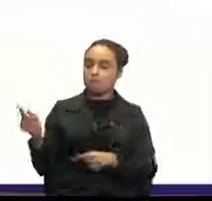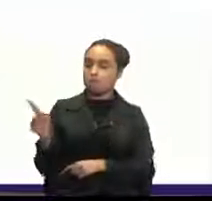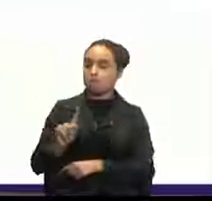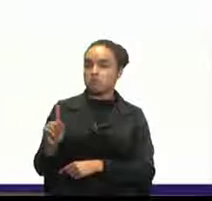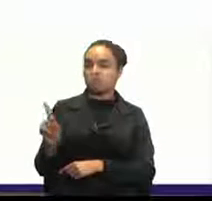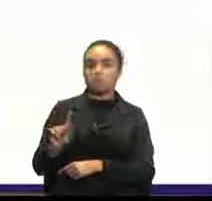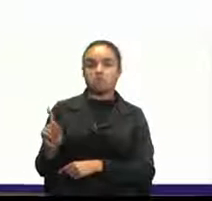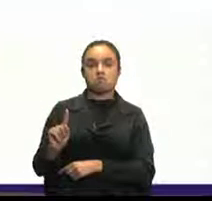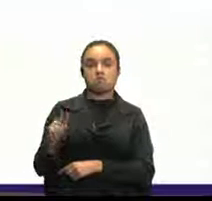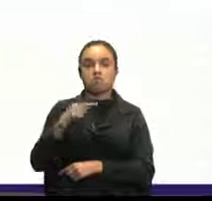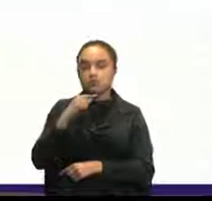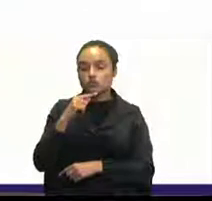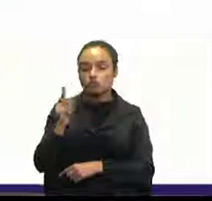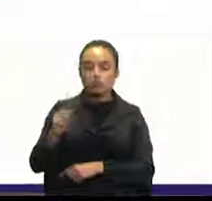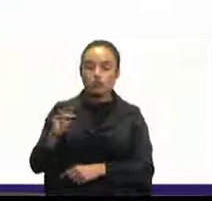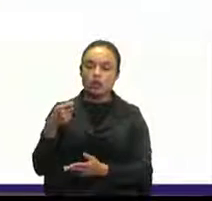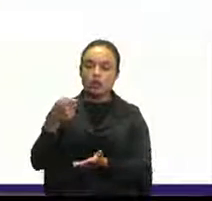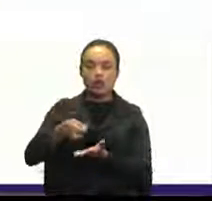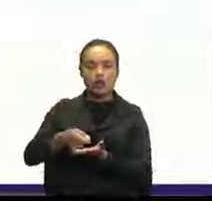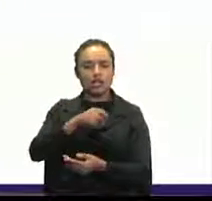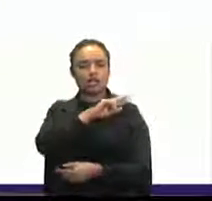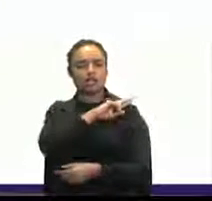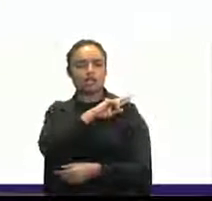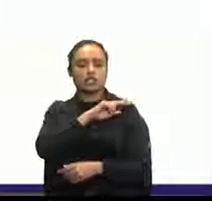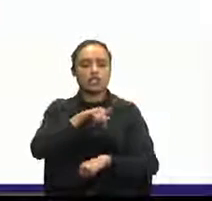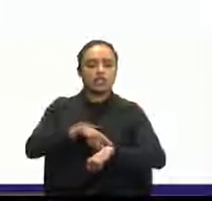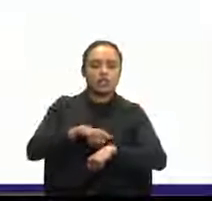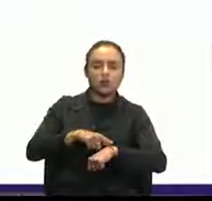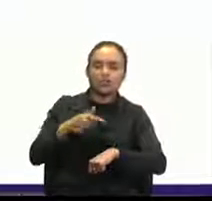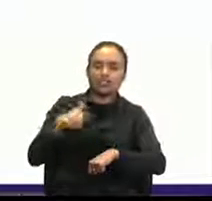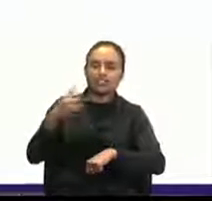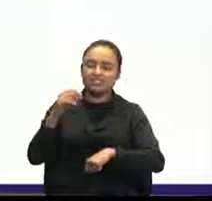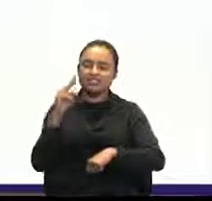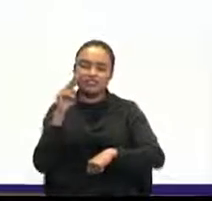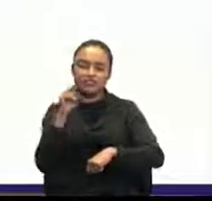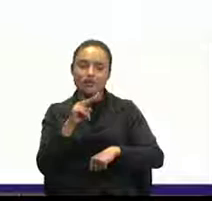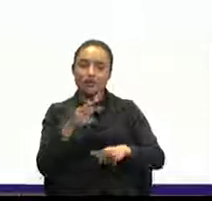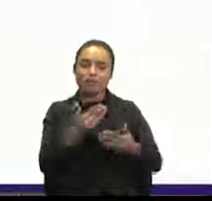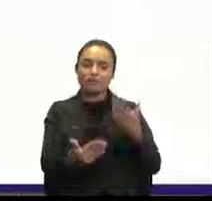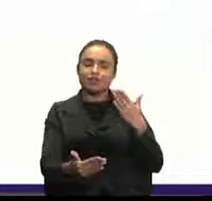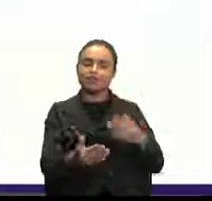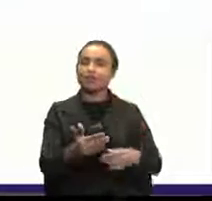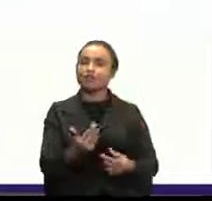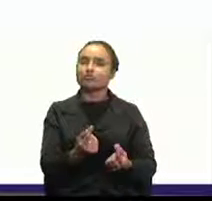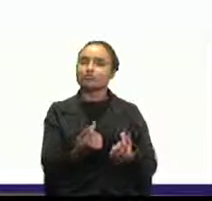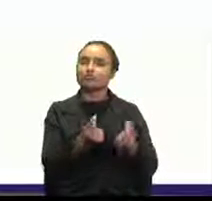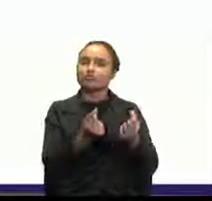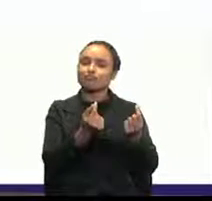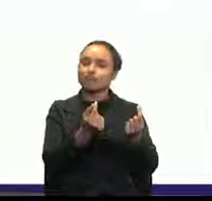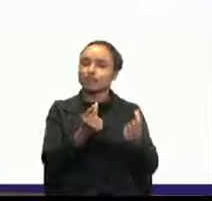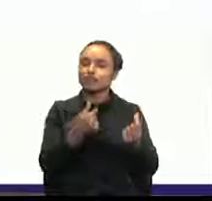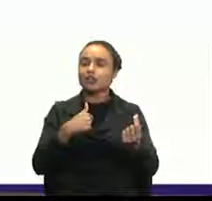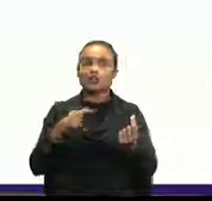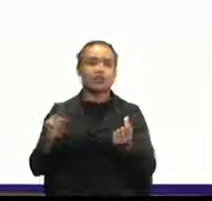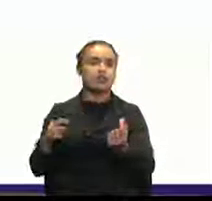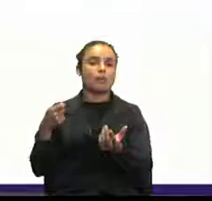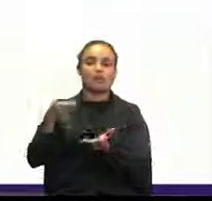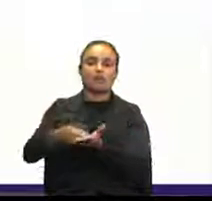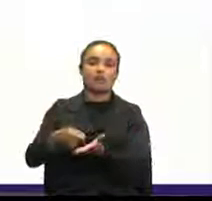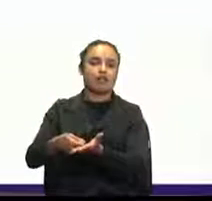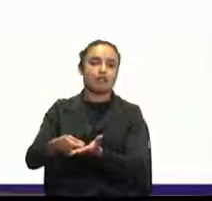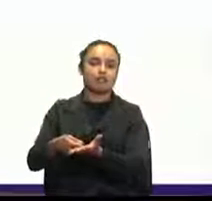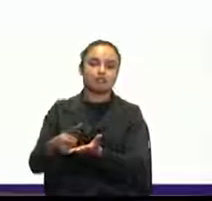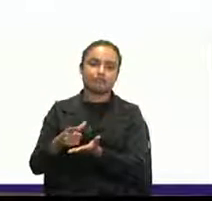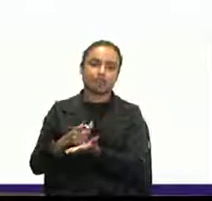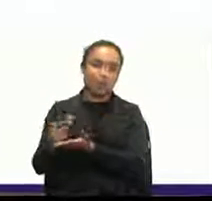vai ter a obrigação de comprar tudo bem além disso é preciso compreender o setor dos valores mobiliários que tem um valor